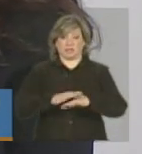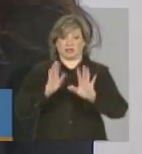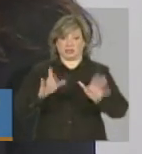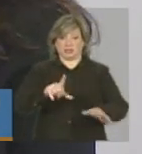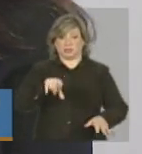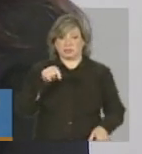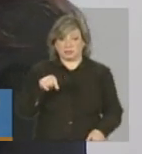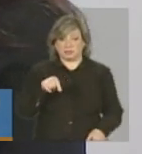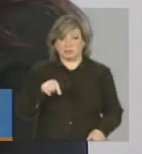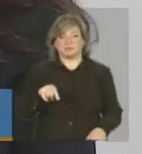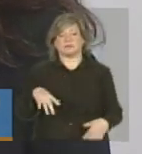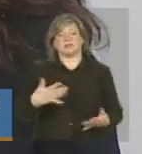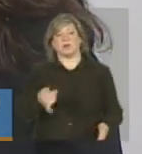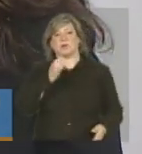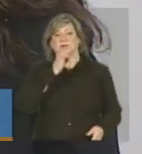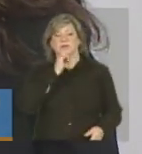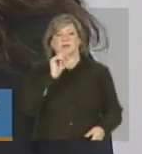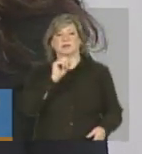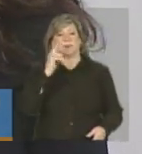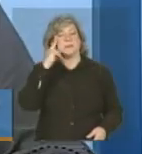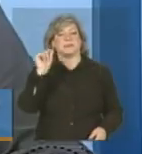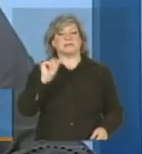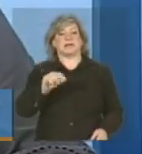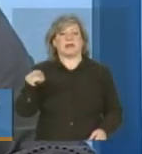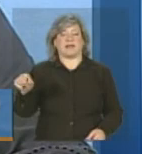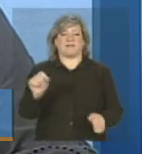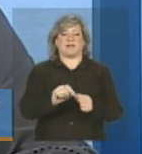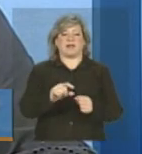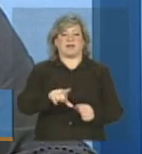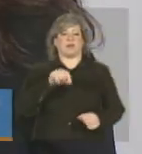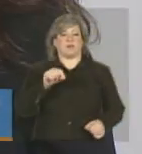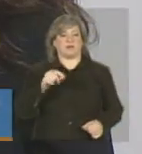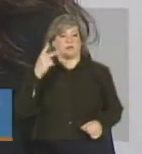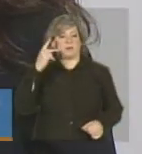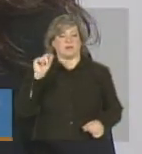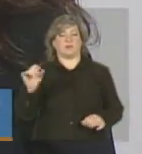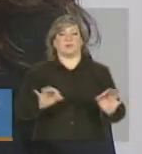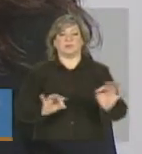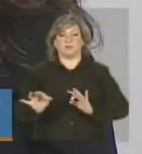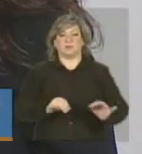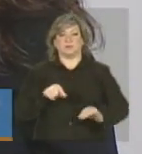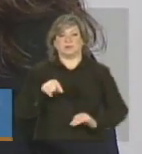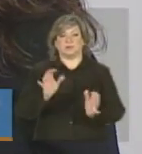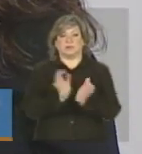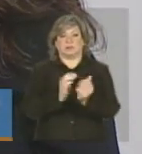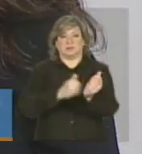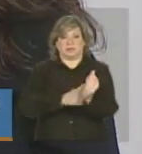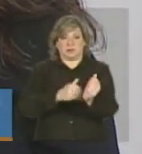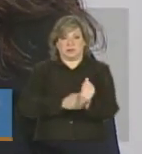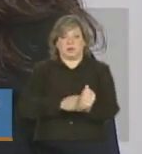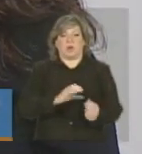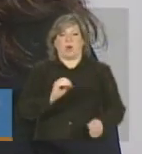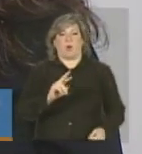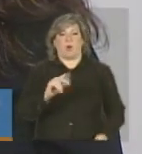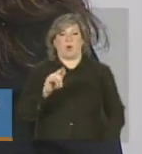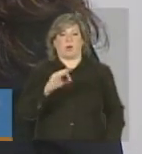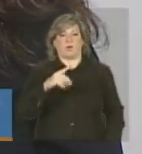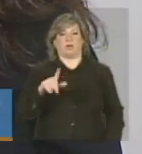vamos imaginar aqui que ele faça a opção para ser o administrador da senha do órgão gestor.